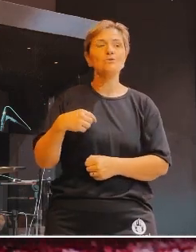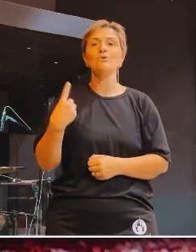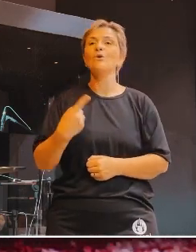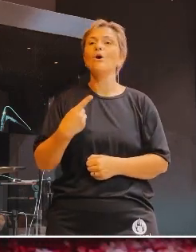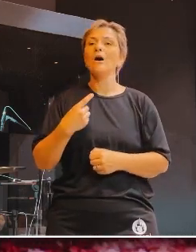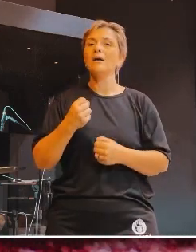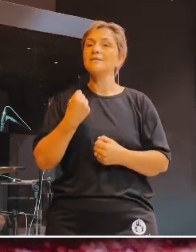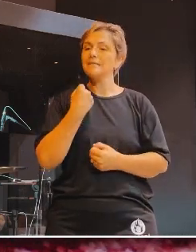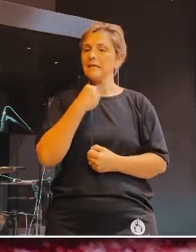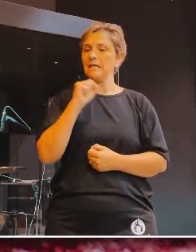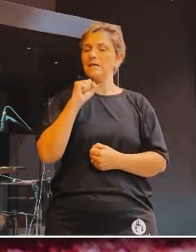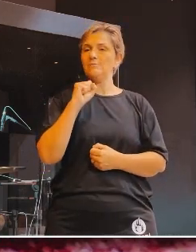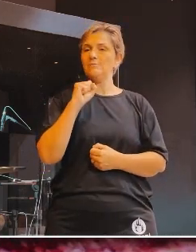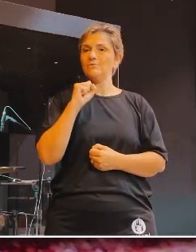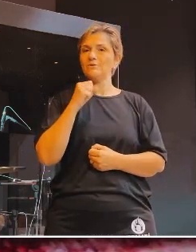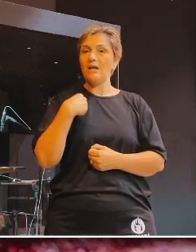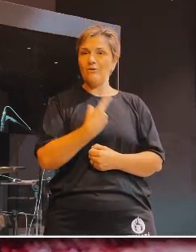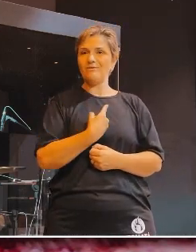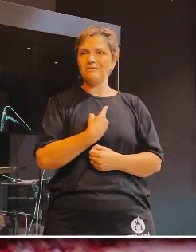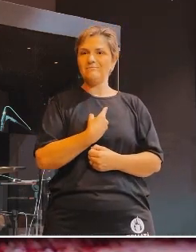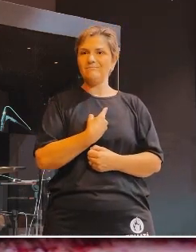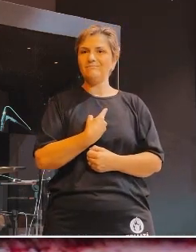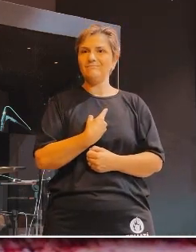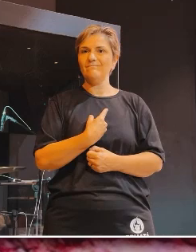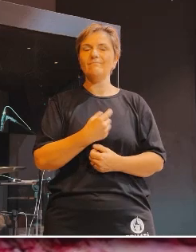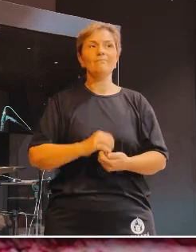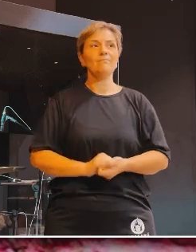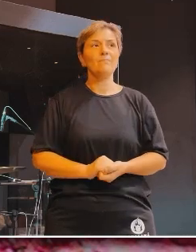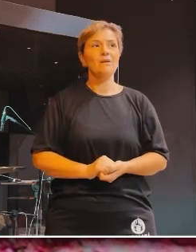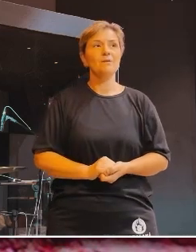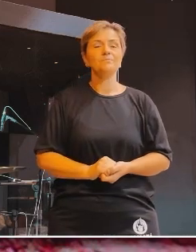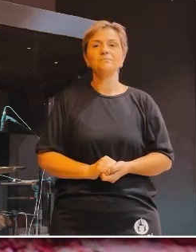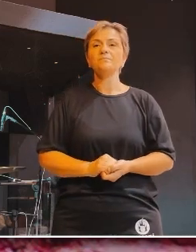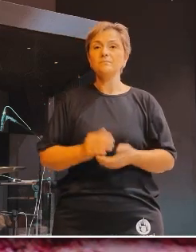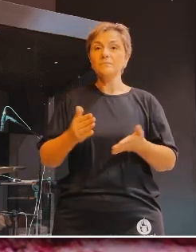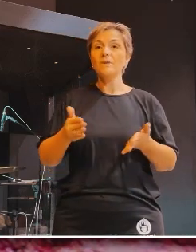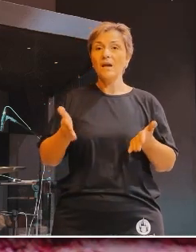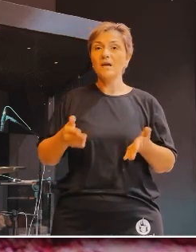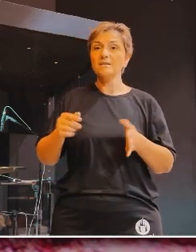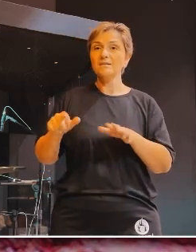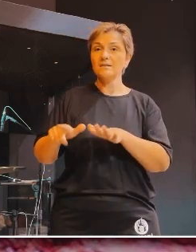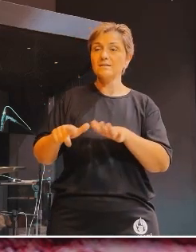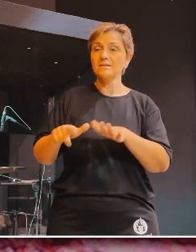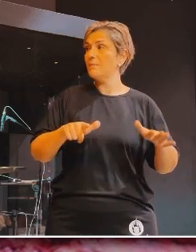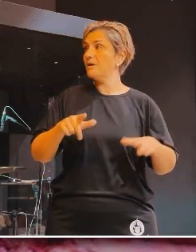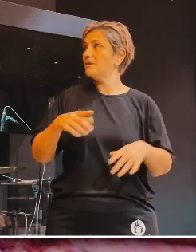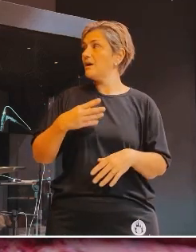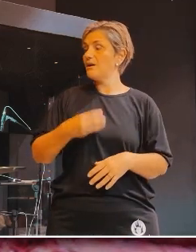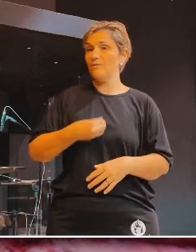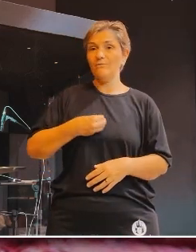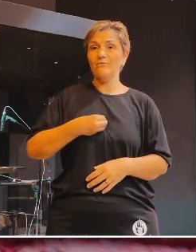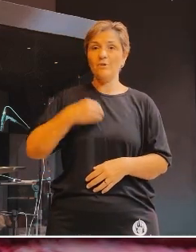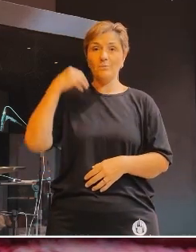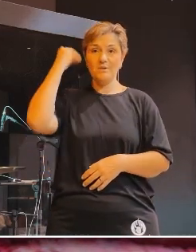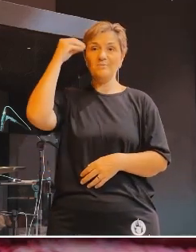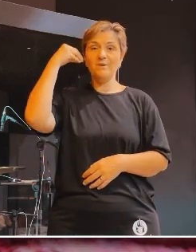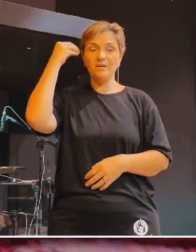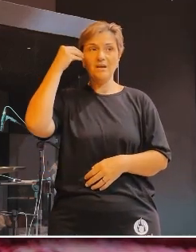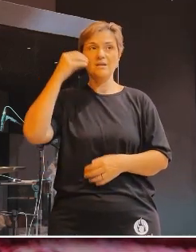a nós mesmos. Essa semana eu vivi uma experiência de enfermidade com os meus